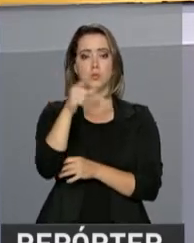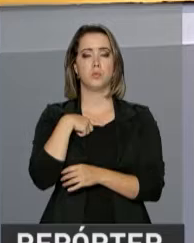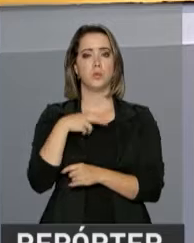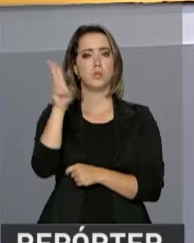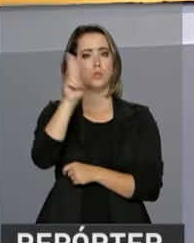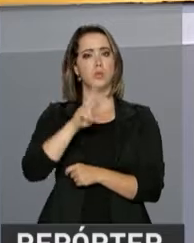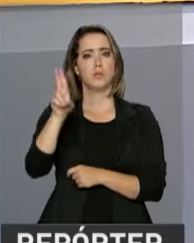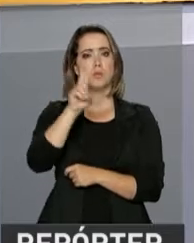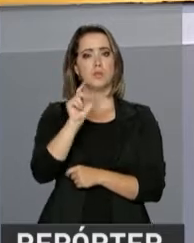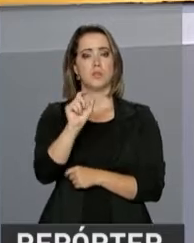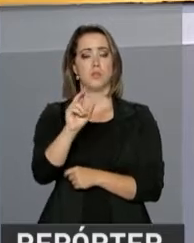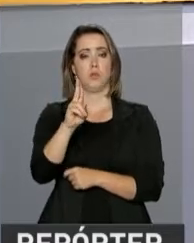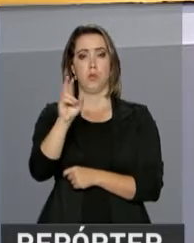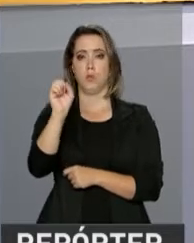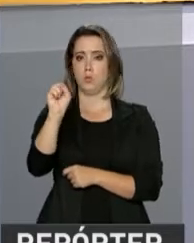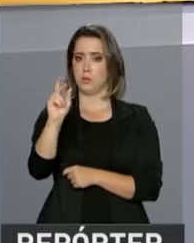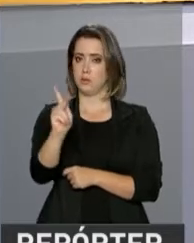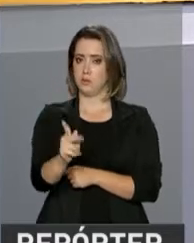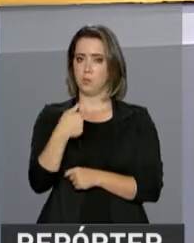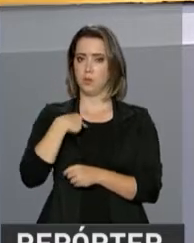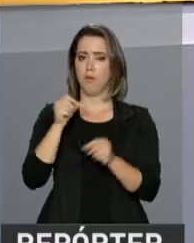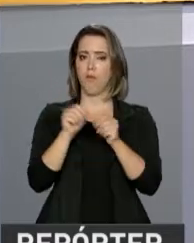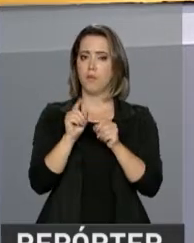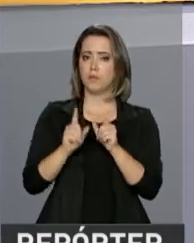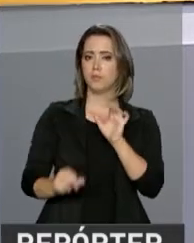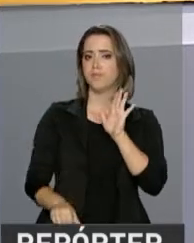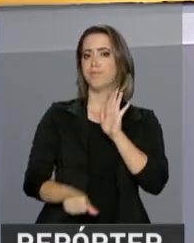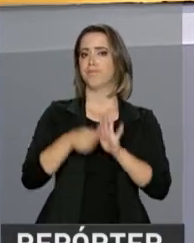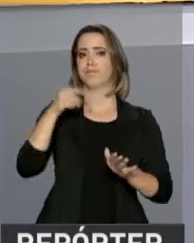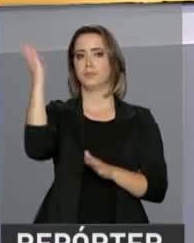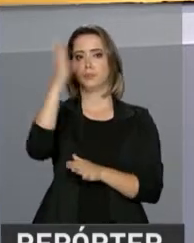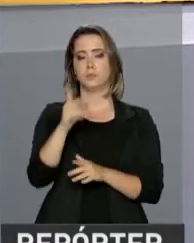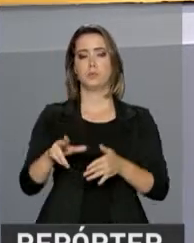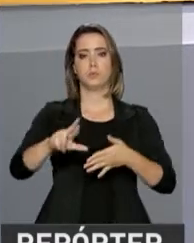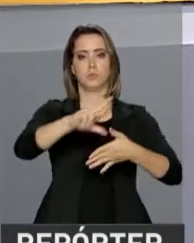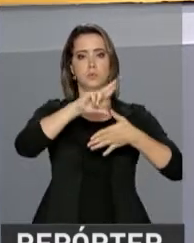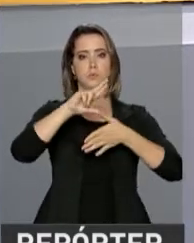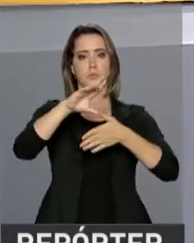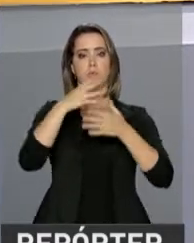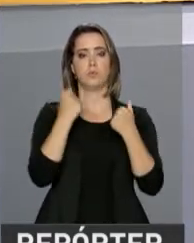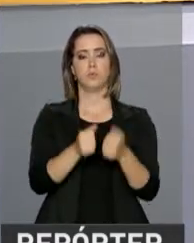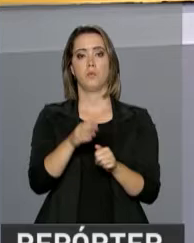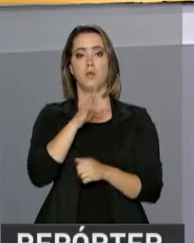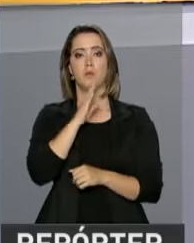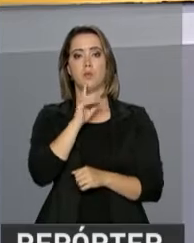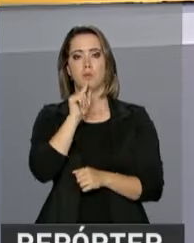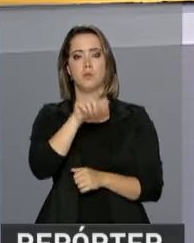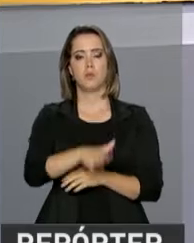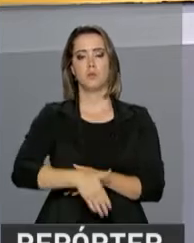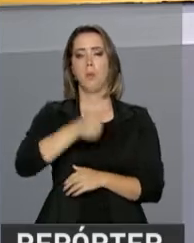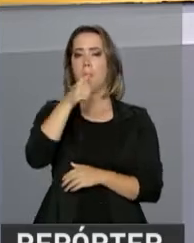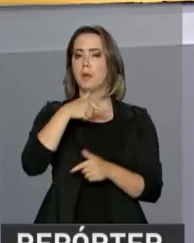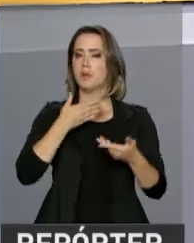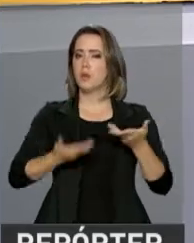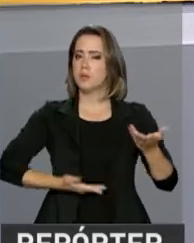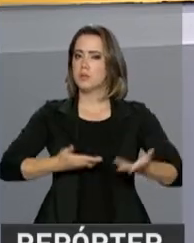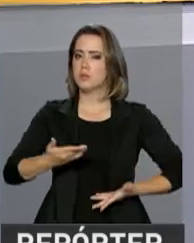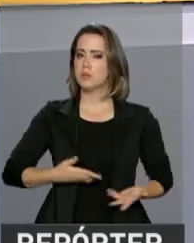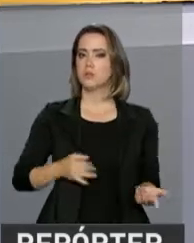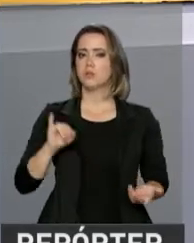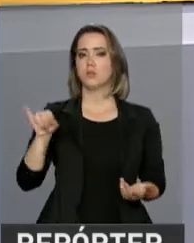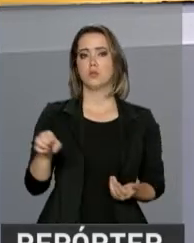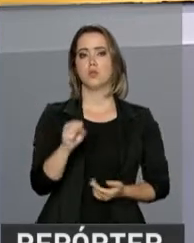paulo a usp faz esse trabalho de forma pioneira no brasil e também na américa latina nós vamos conhecer melhor esse serviço na